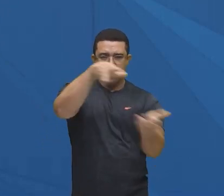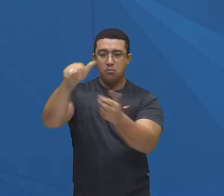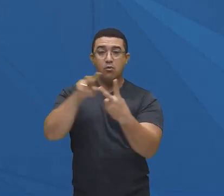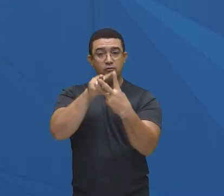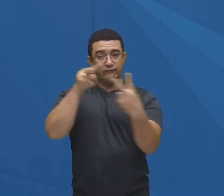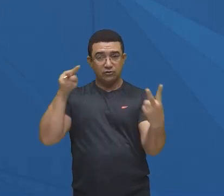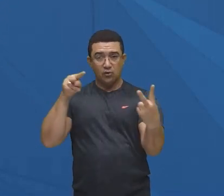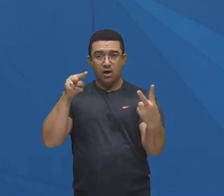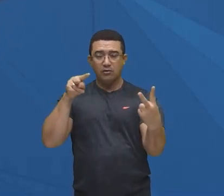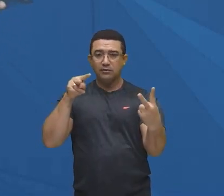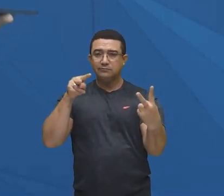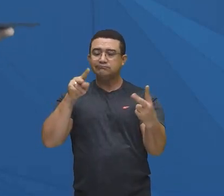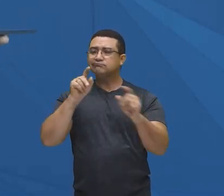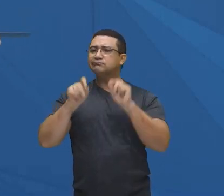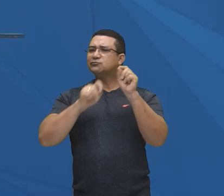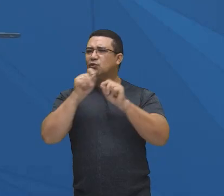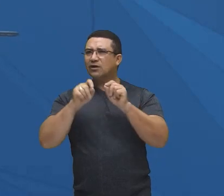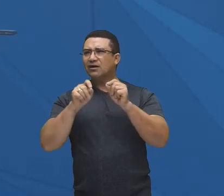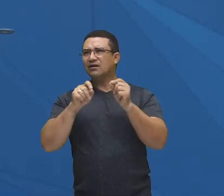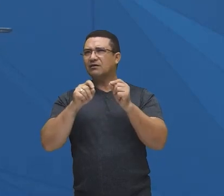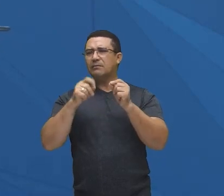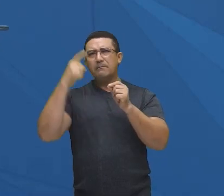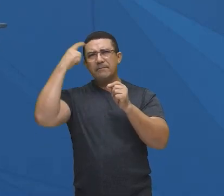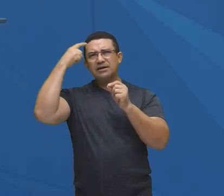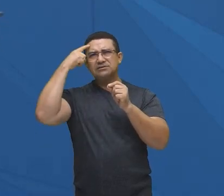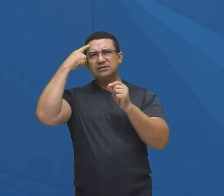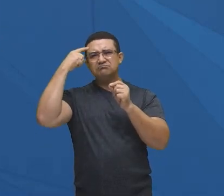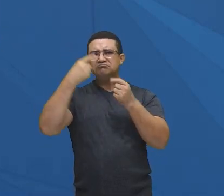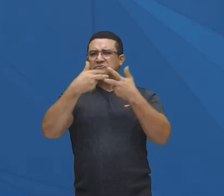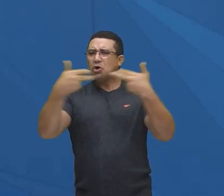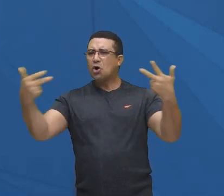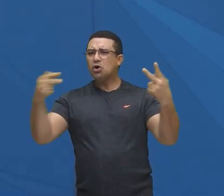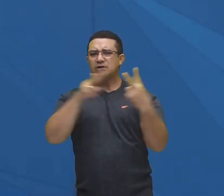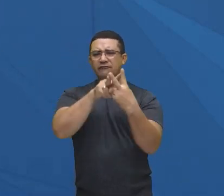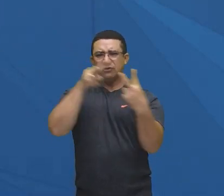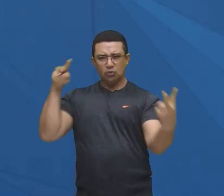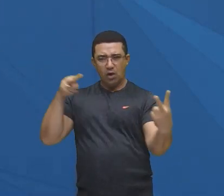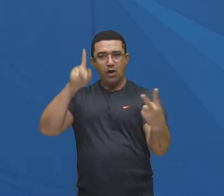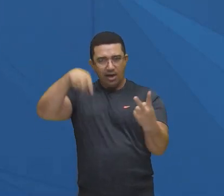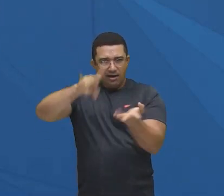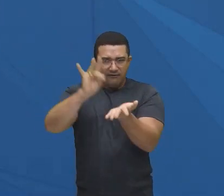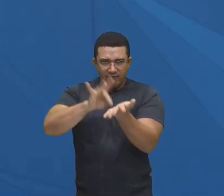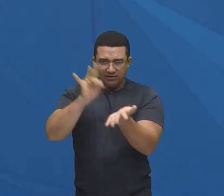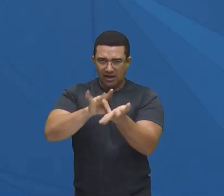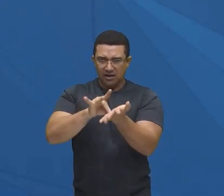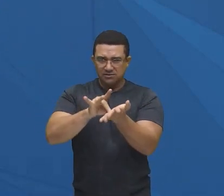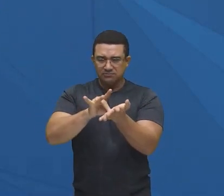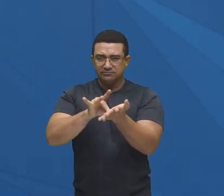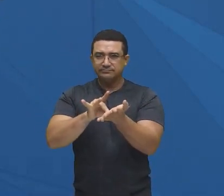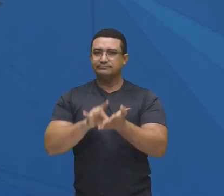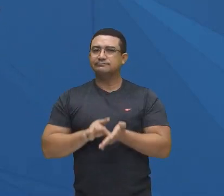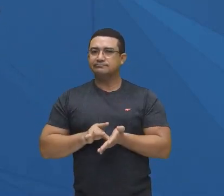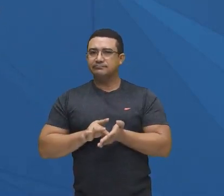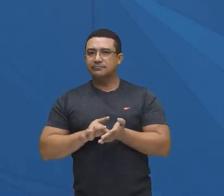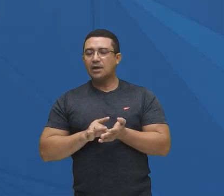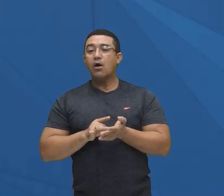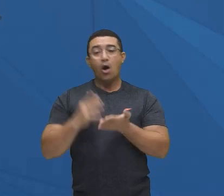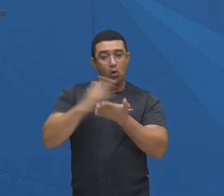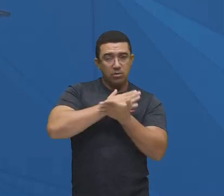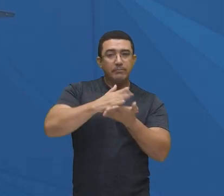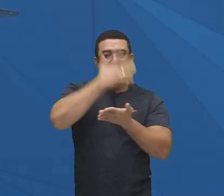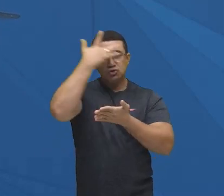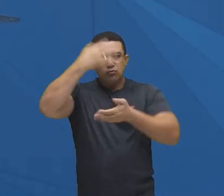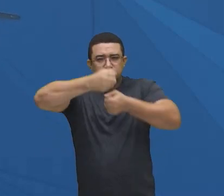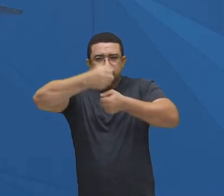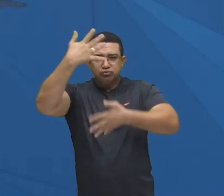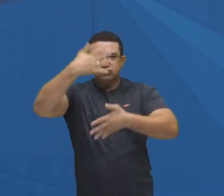né? Um impacto. Será que o que é virtual é real? Ele tem potencial a ser real? Tiveram alguns comentários ali,